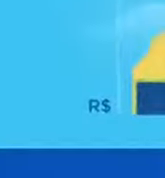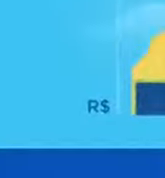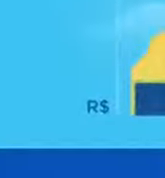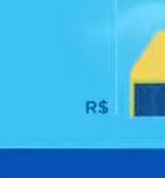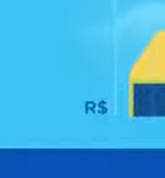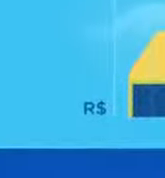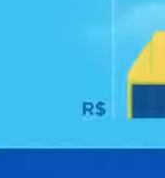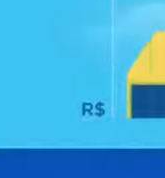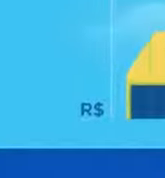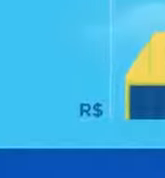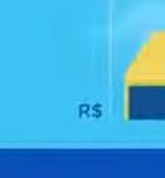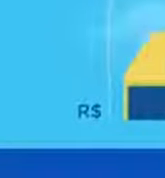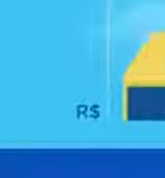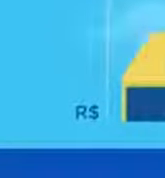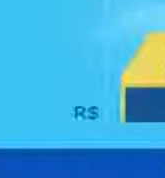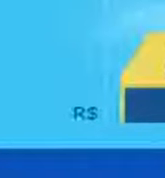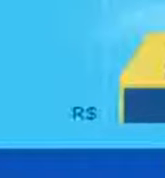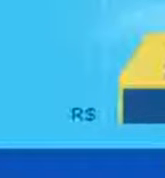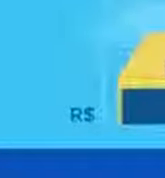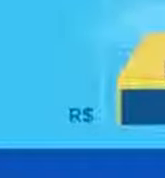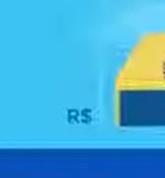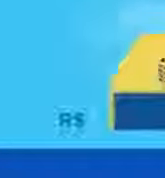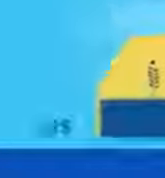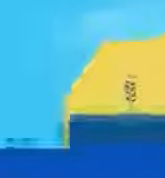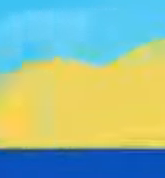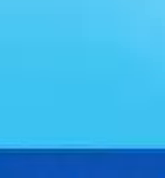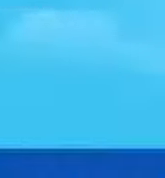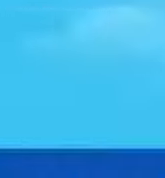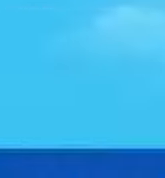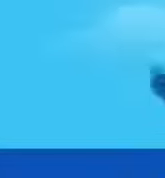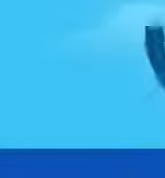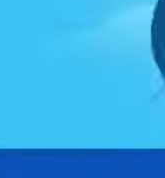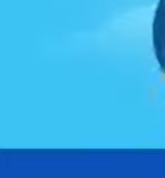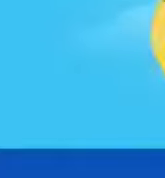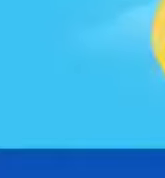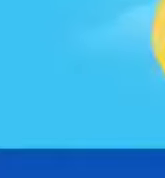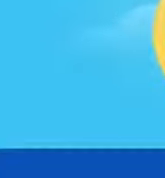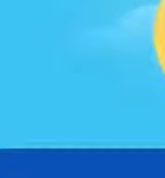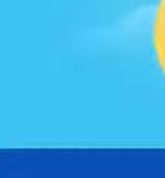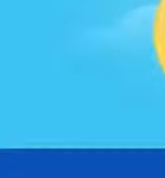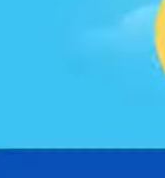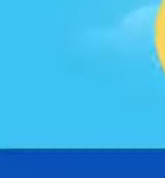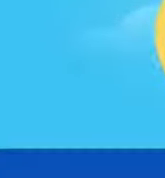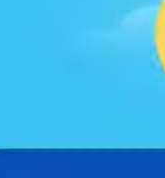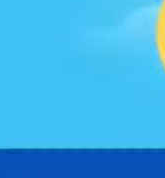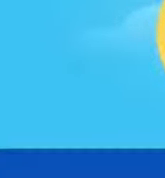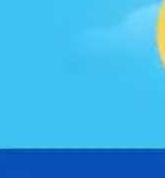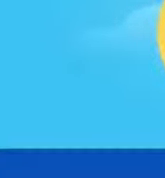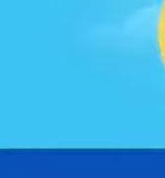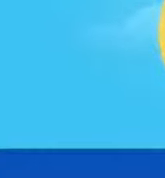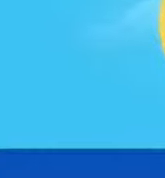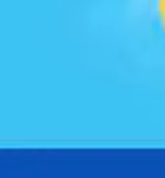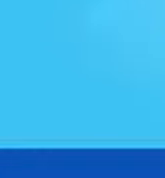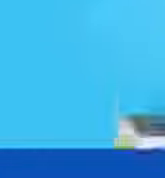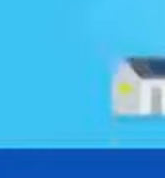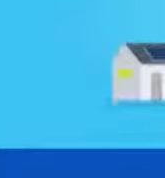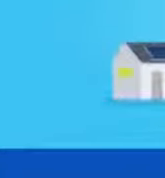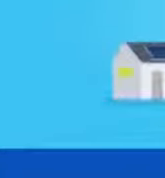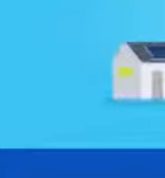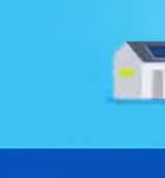alta? Que tal não ter mais que se preocupar com o aumento na tarifa de luz e ainda economizar em até 95%